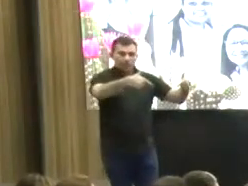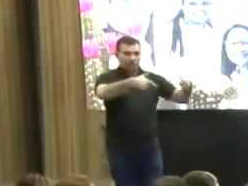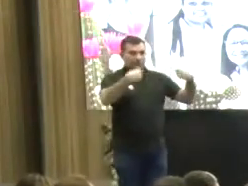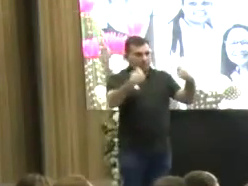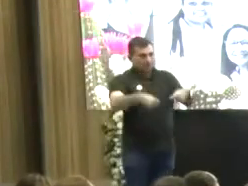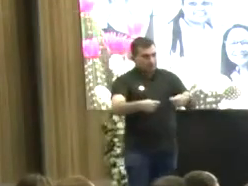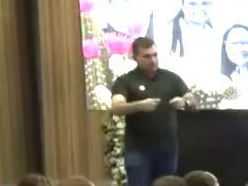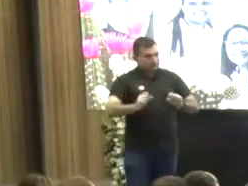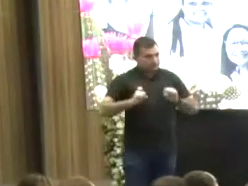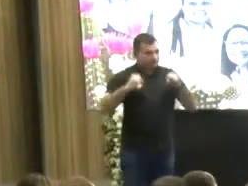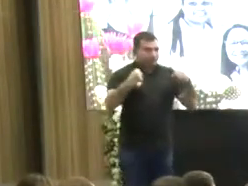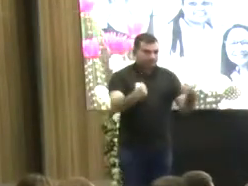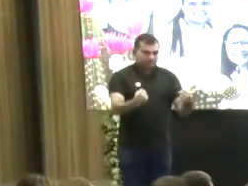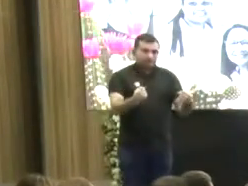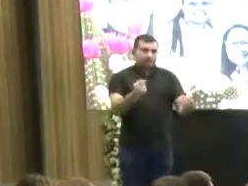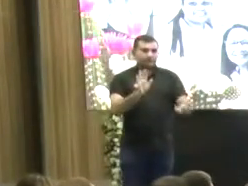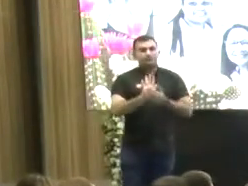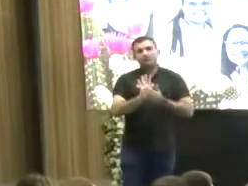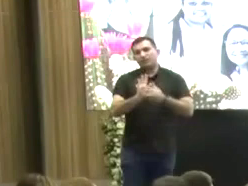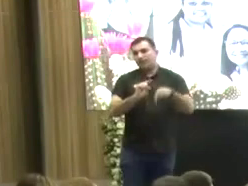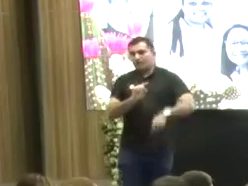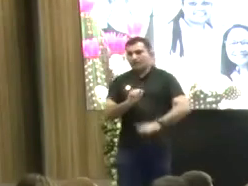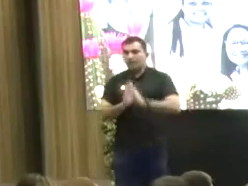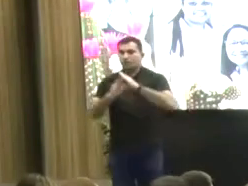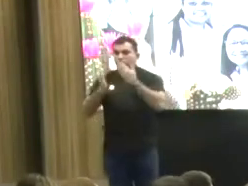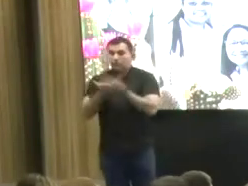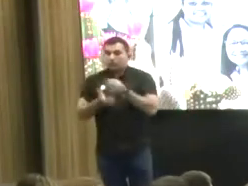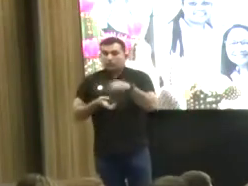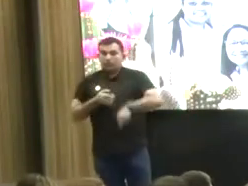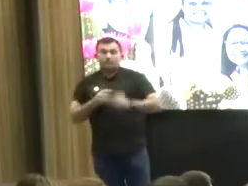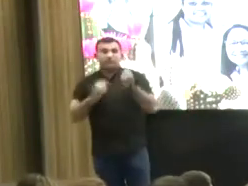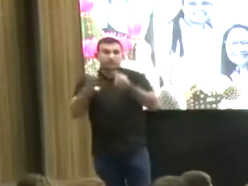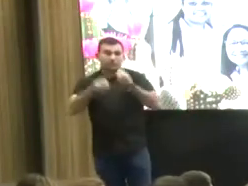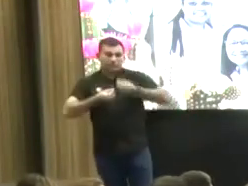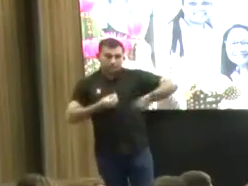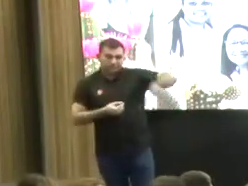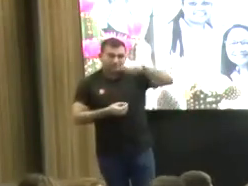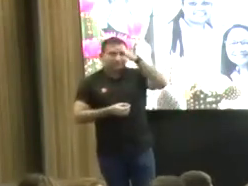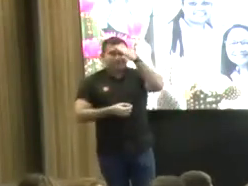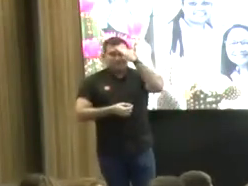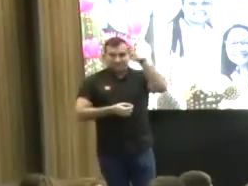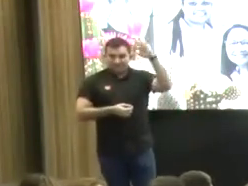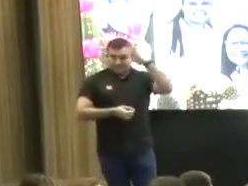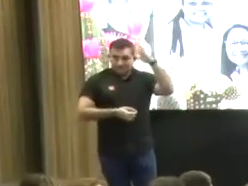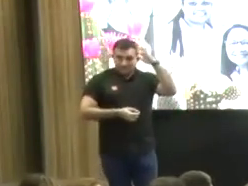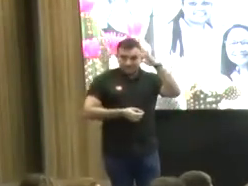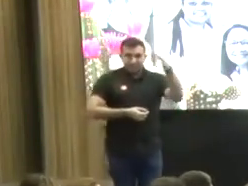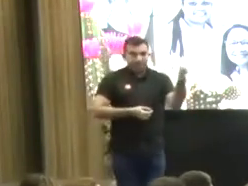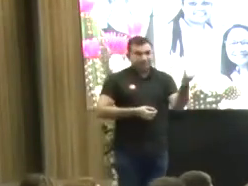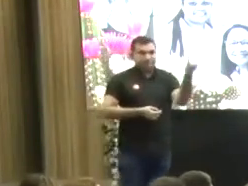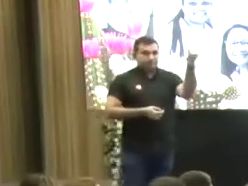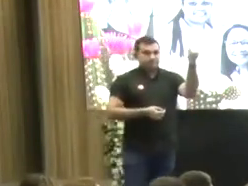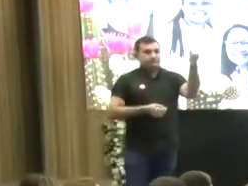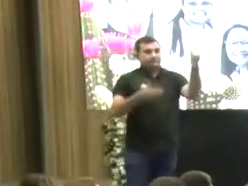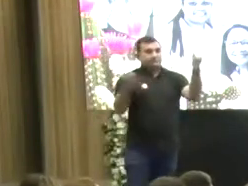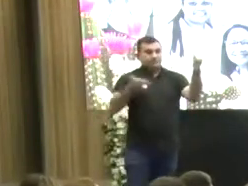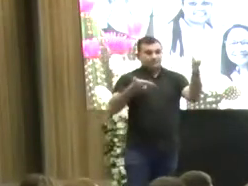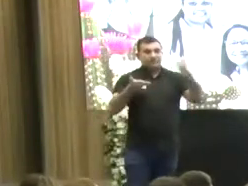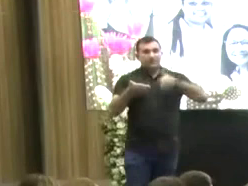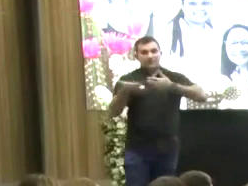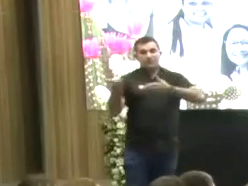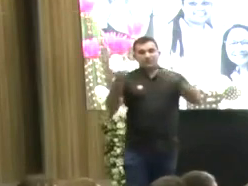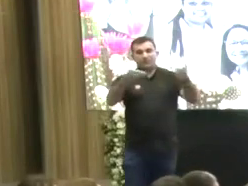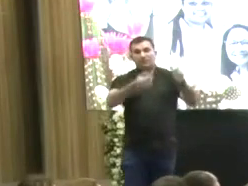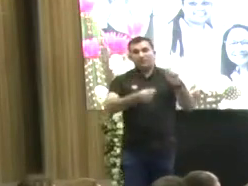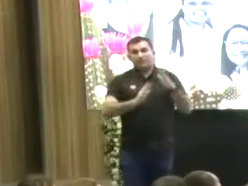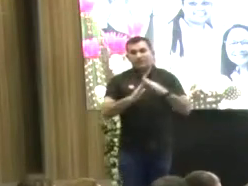dessa perspectiva, né? A escola é uma forma de pensar. E aí eu queria fazer um convite aos estudantes,